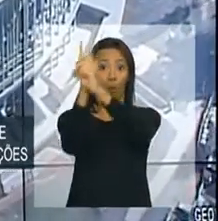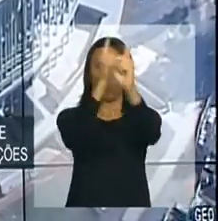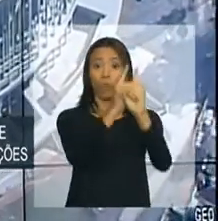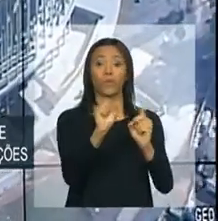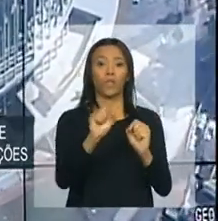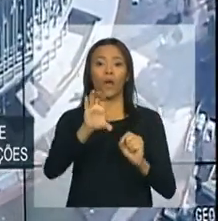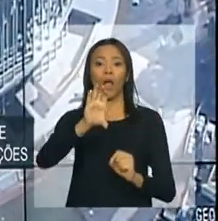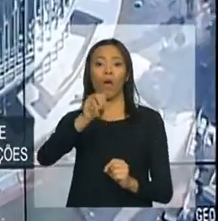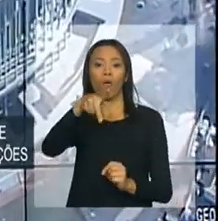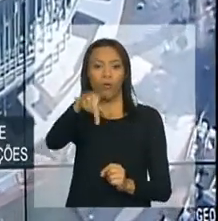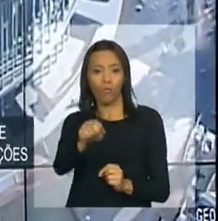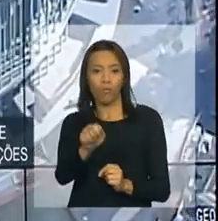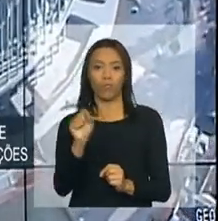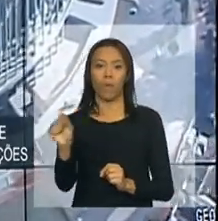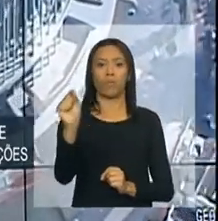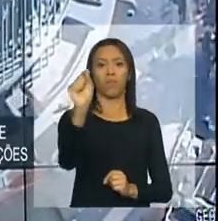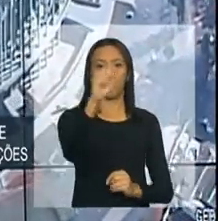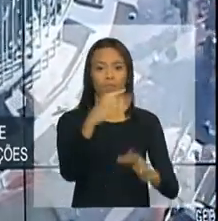eventos